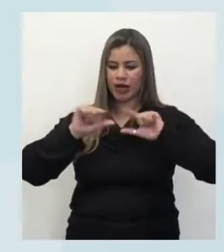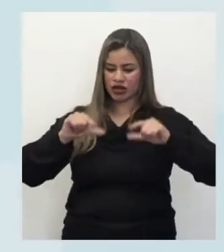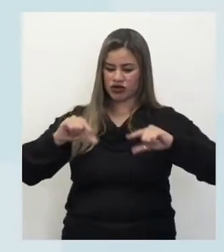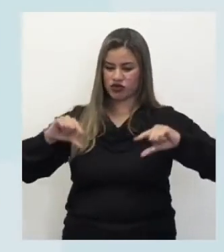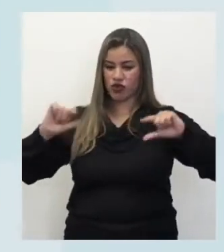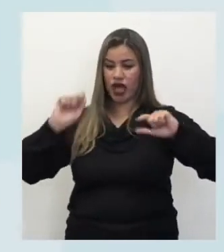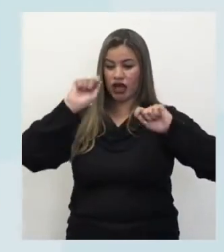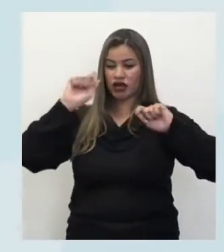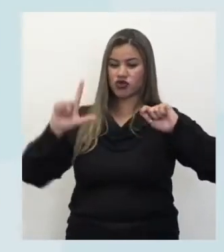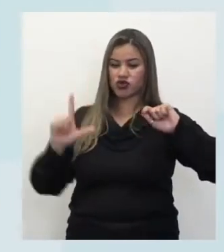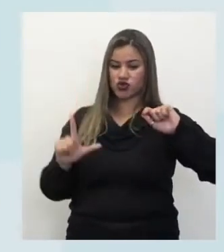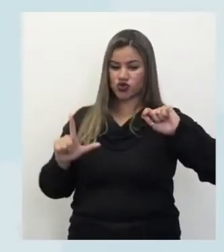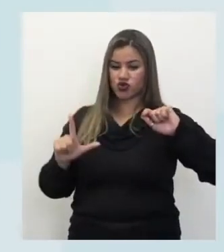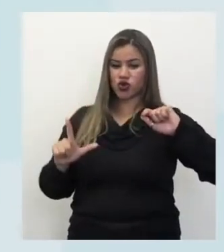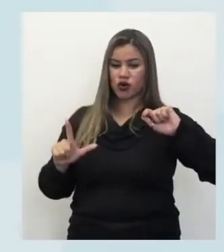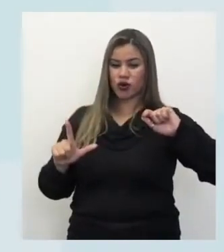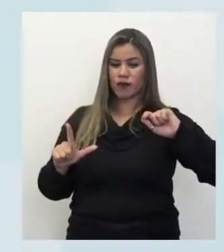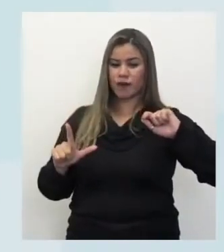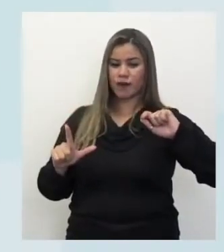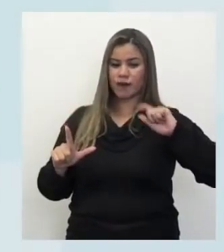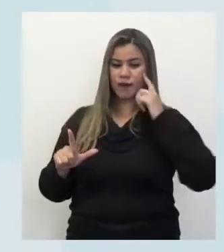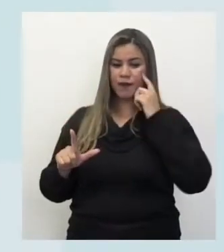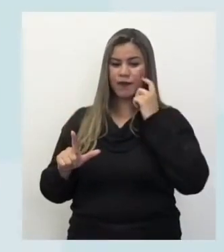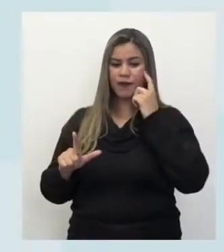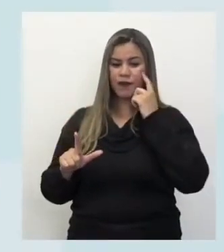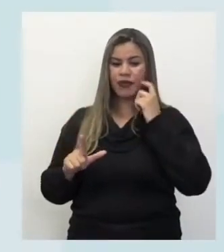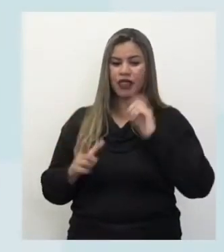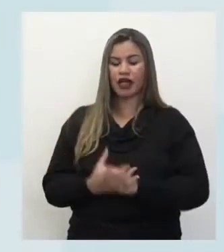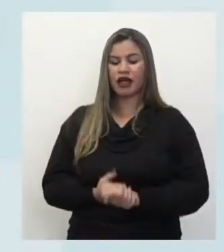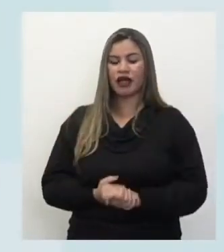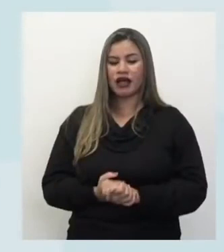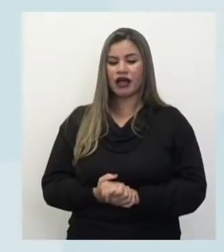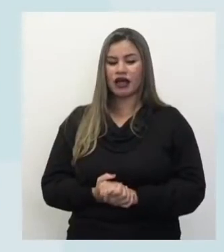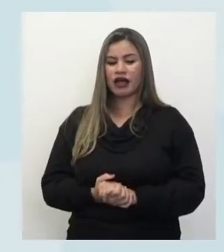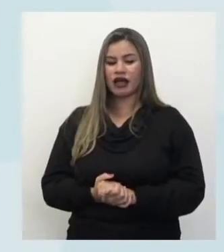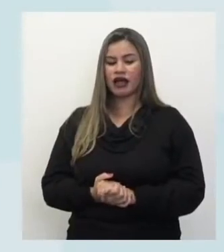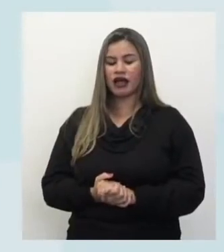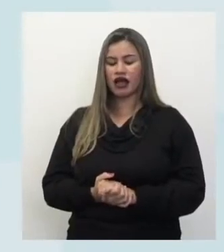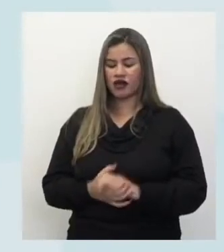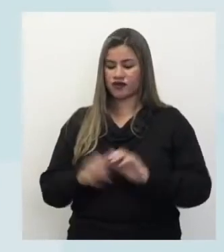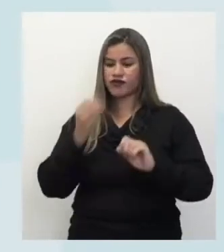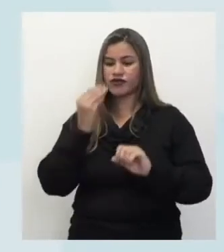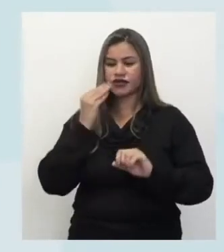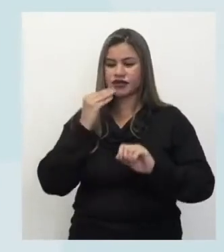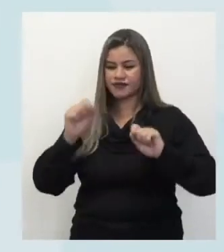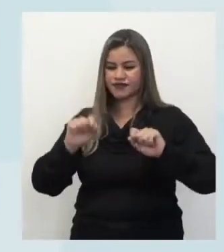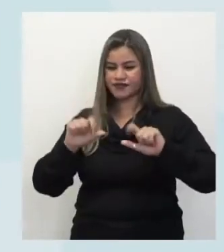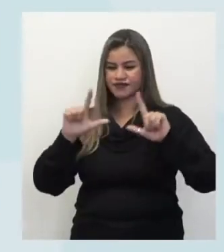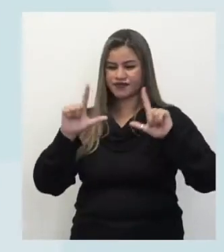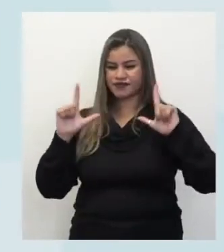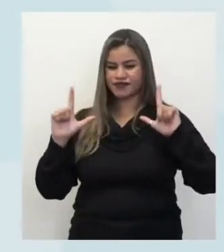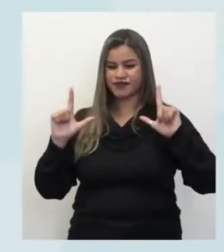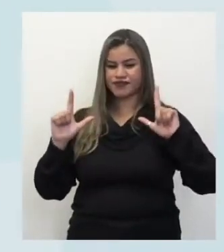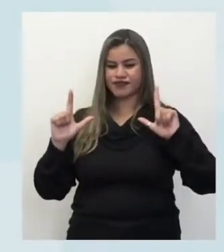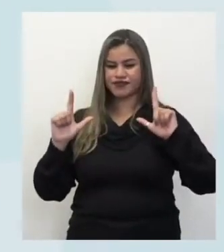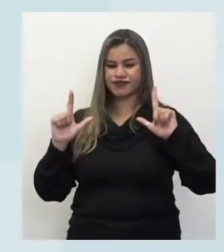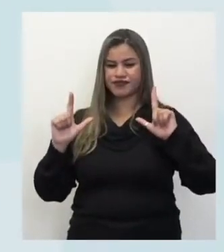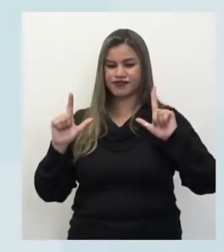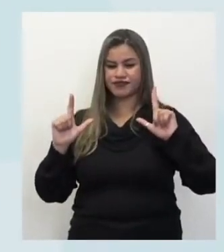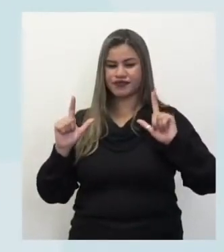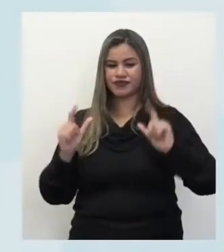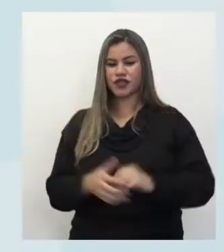direita. Nossa, está tão ruim, deixa eu ver aqui se eu consigo aumentar aqui no computador. O que a gente tem ali